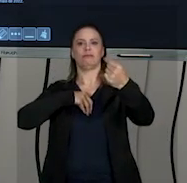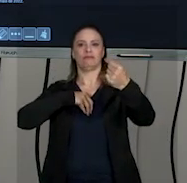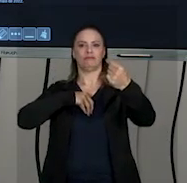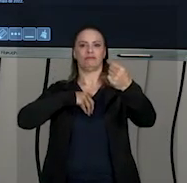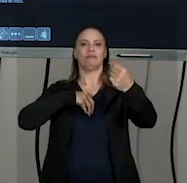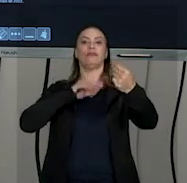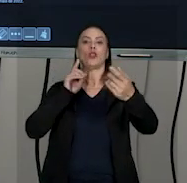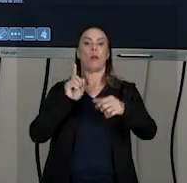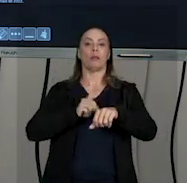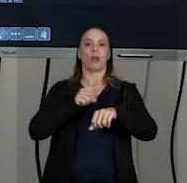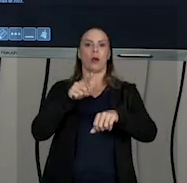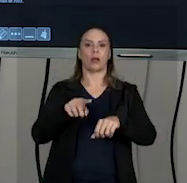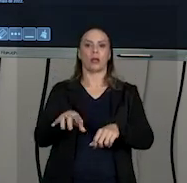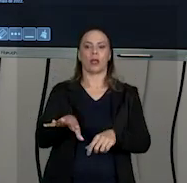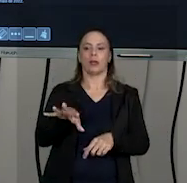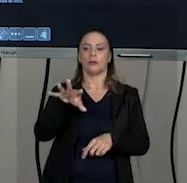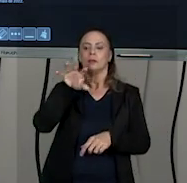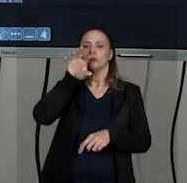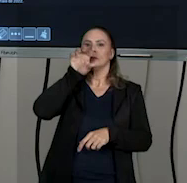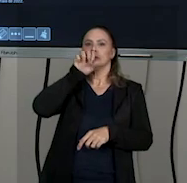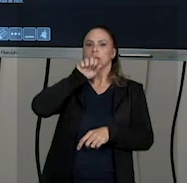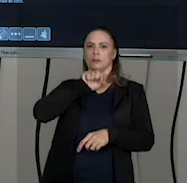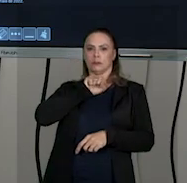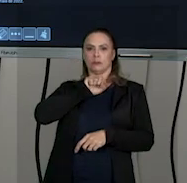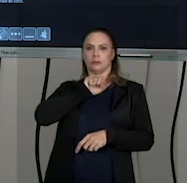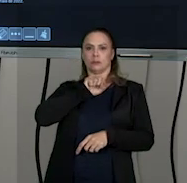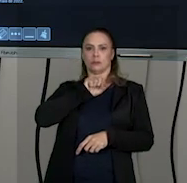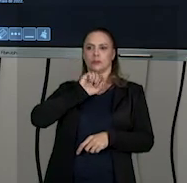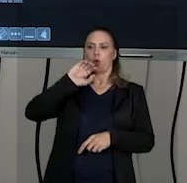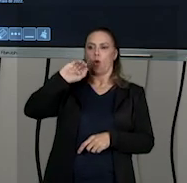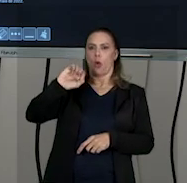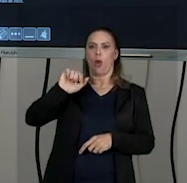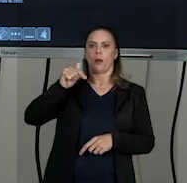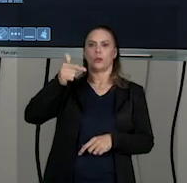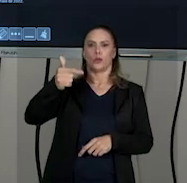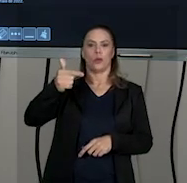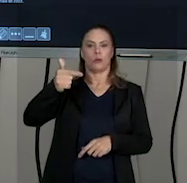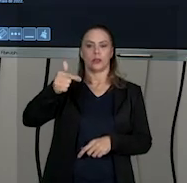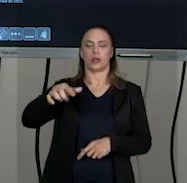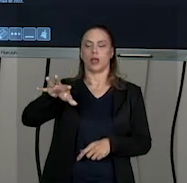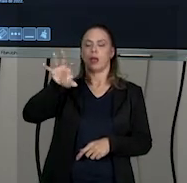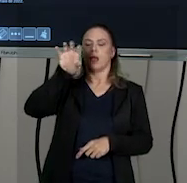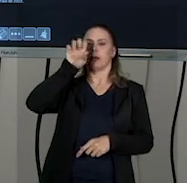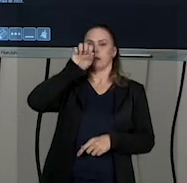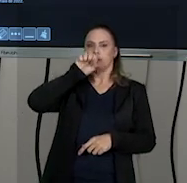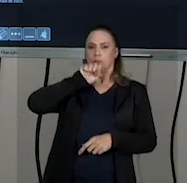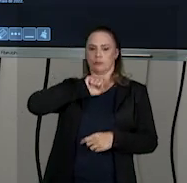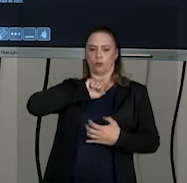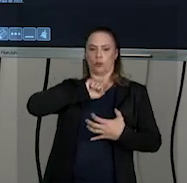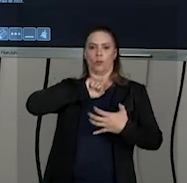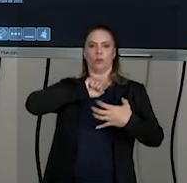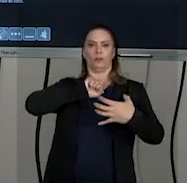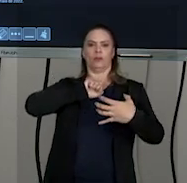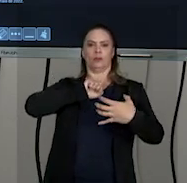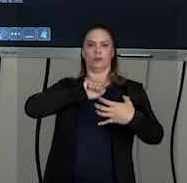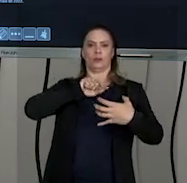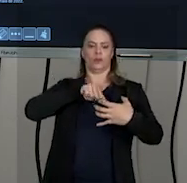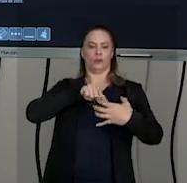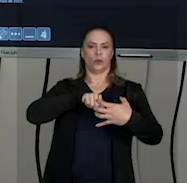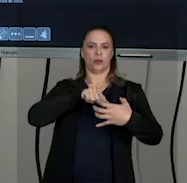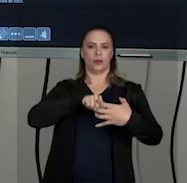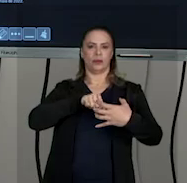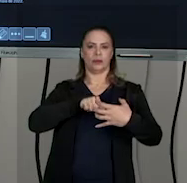inspiro, eu levo oxigênio. Quando eu expiro, eu estou liberando